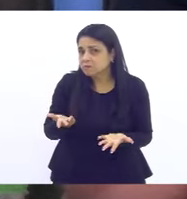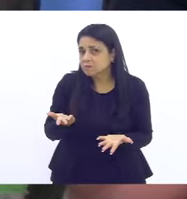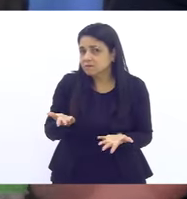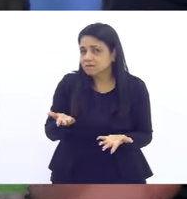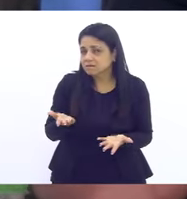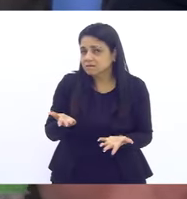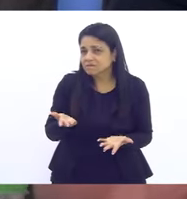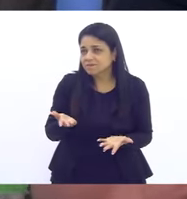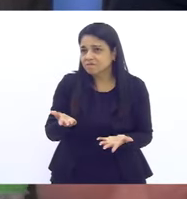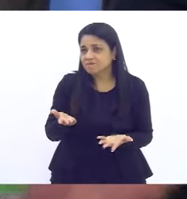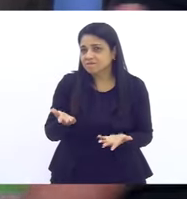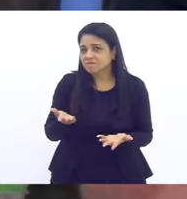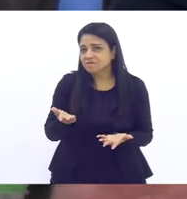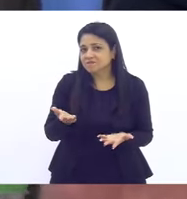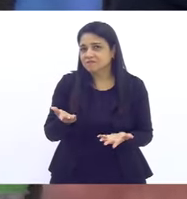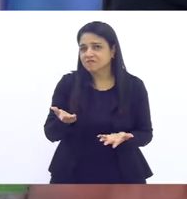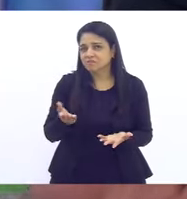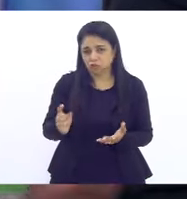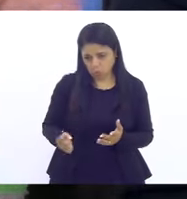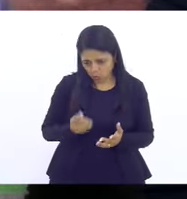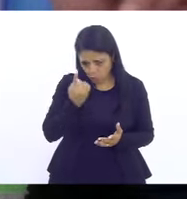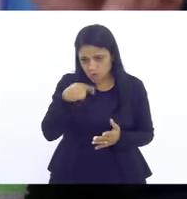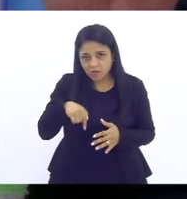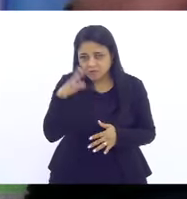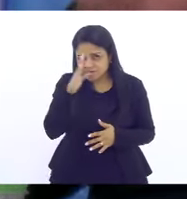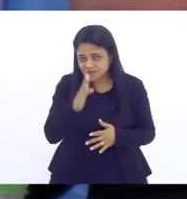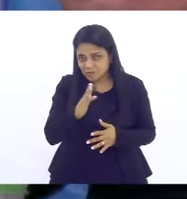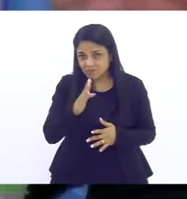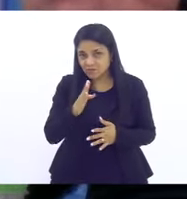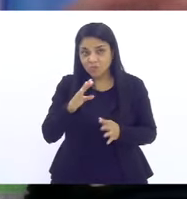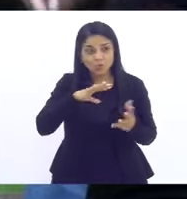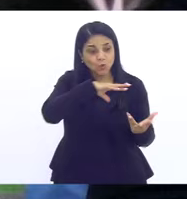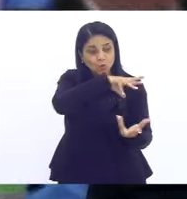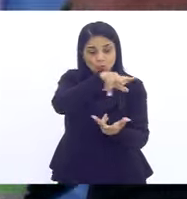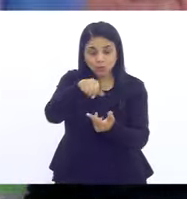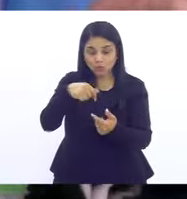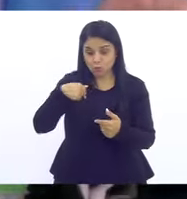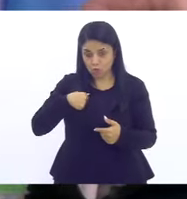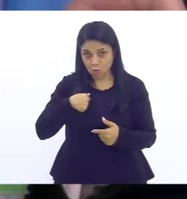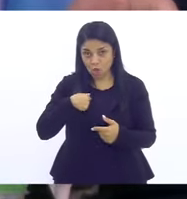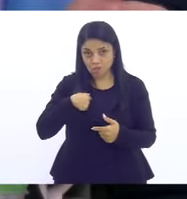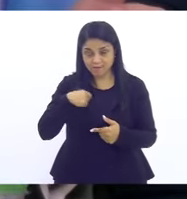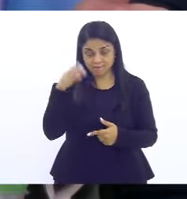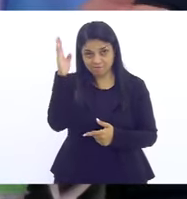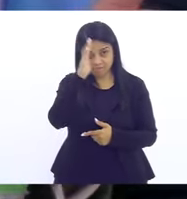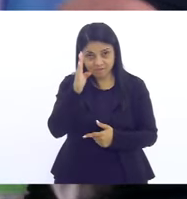é o único que acontece evento climático. Pelo contrário, nós somos até privilegiados.